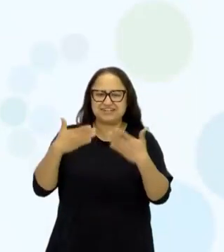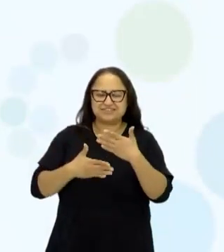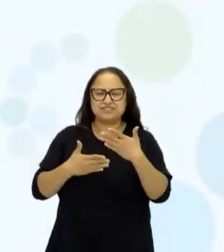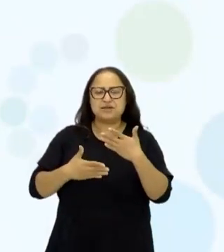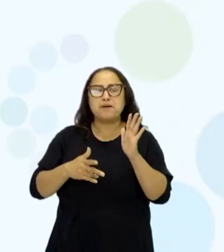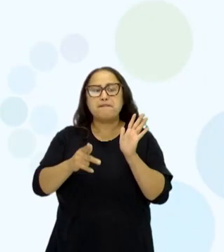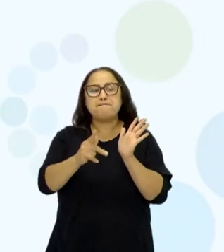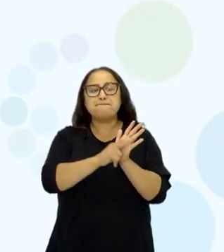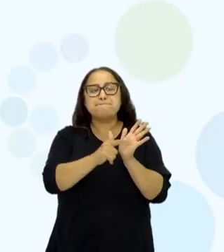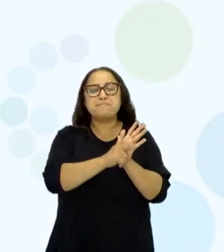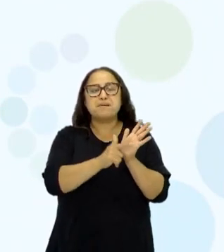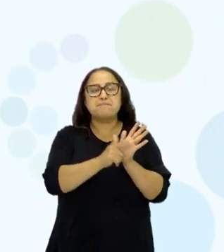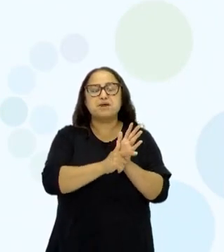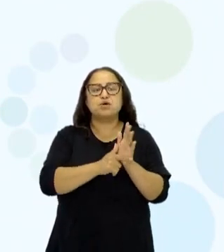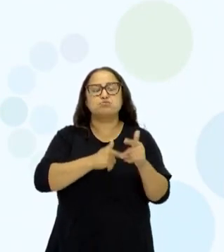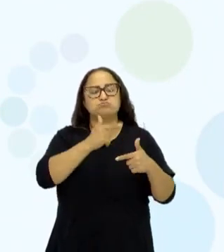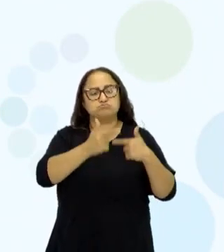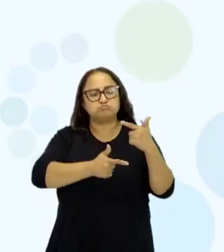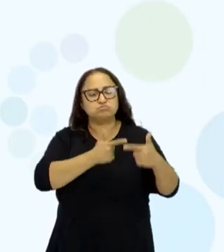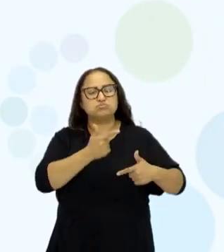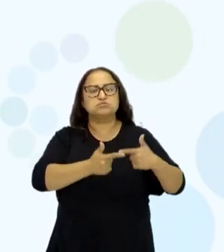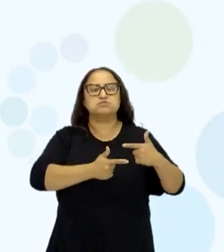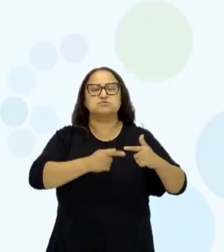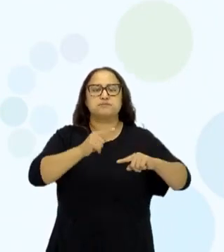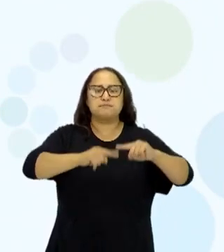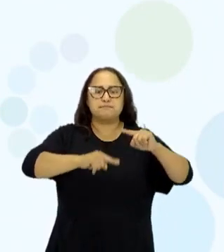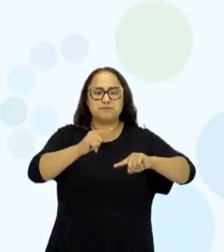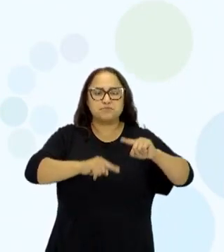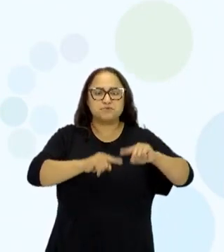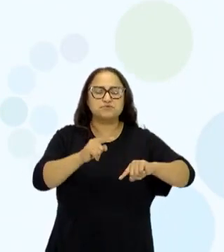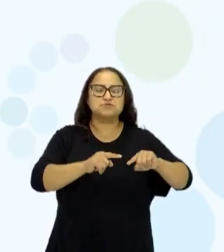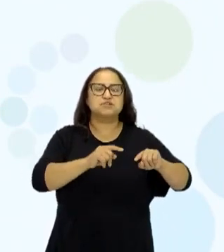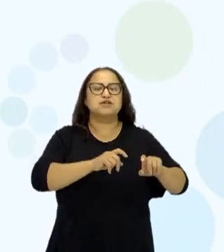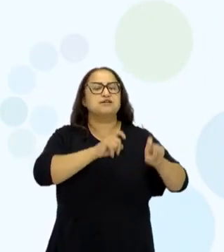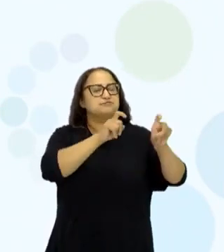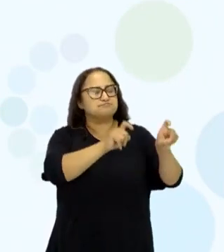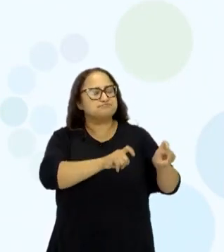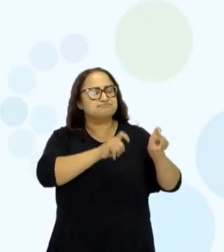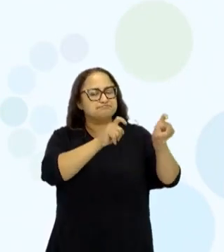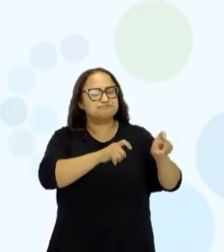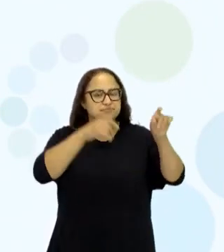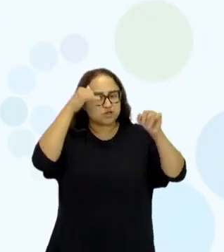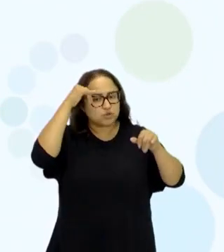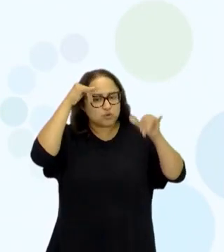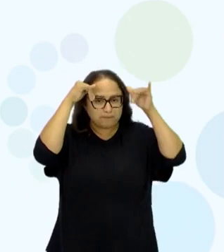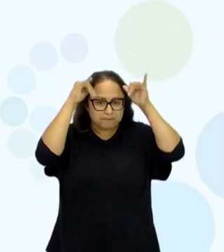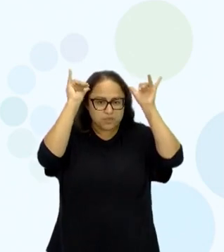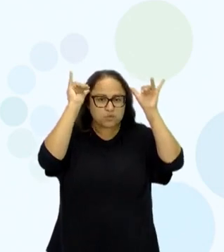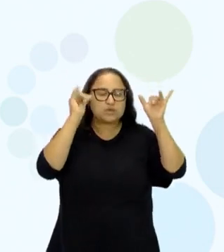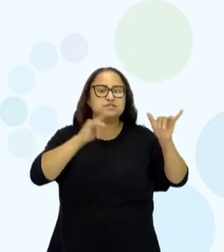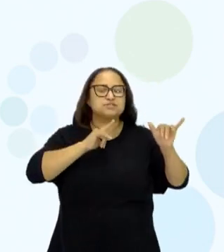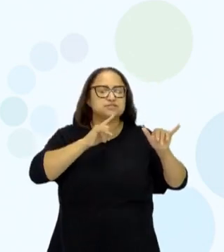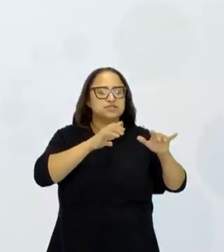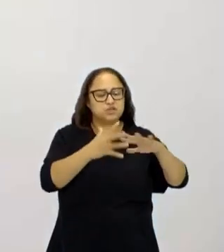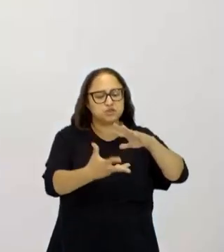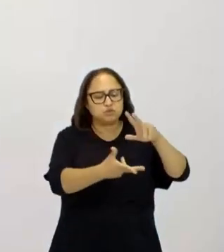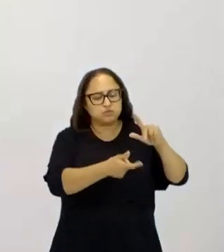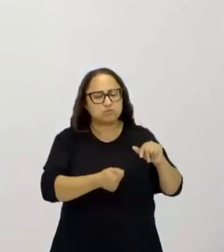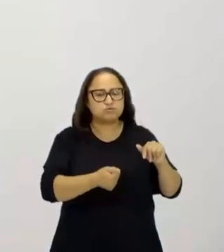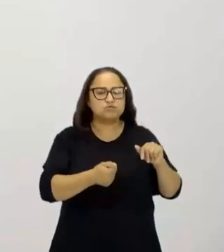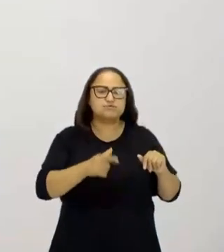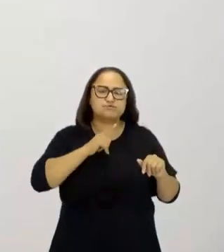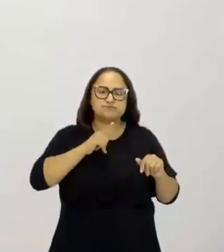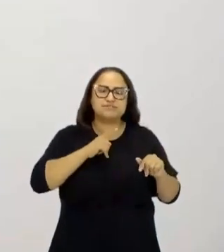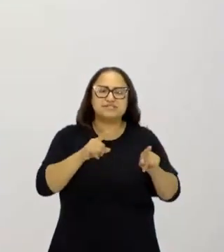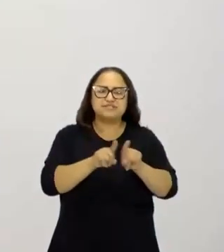produção agropecuária no mundo. E como tem a parte 1, muito provavelmente, né, professor, o senhor vai estender isso